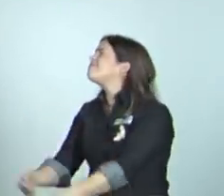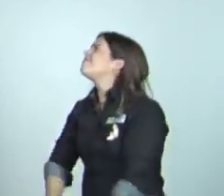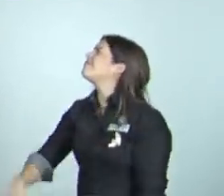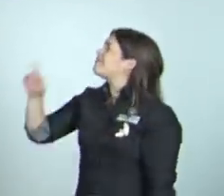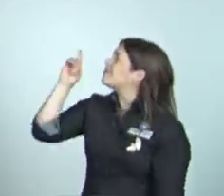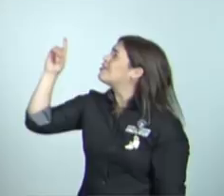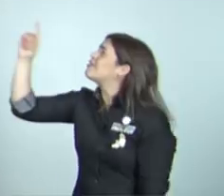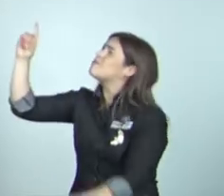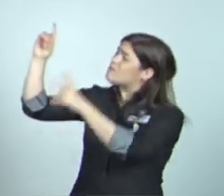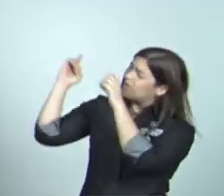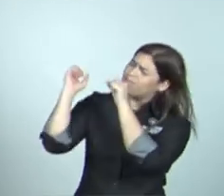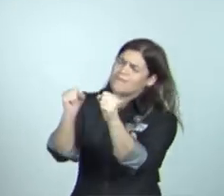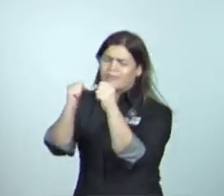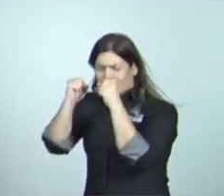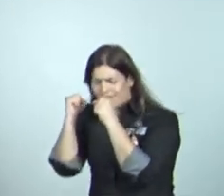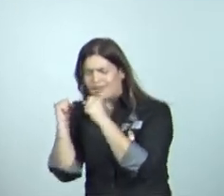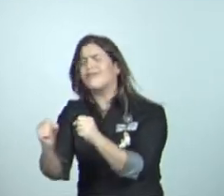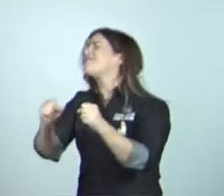meu todo